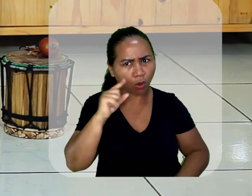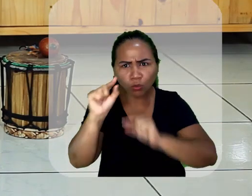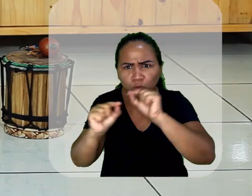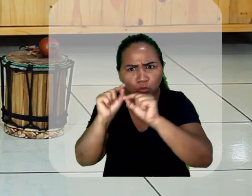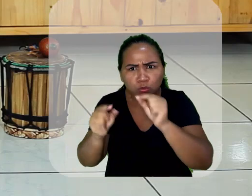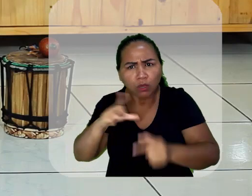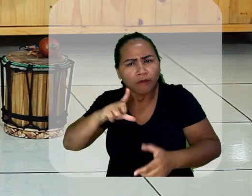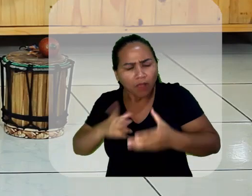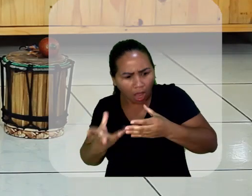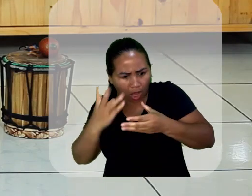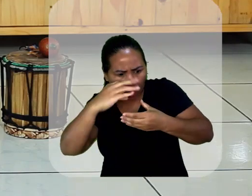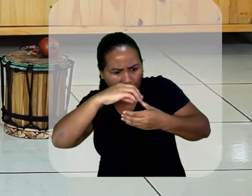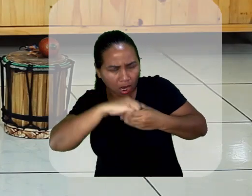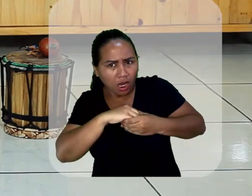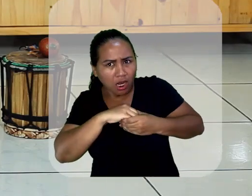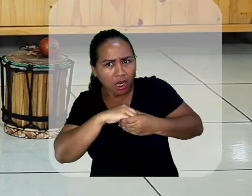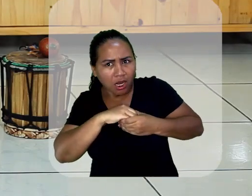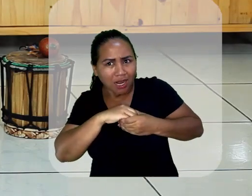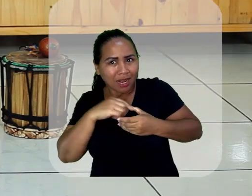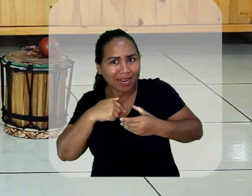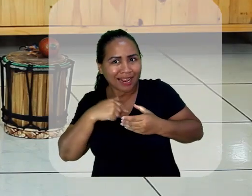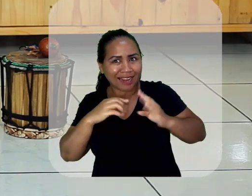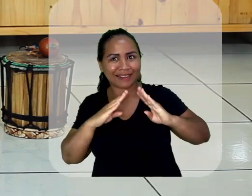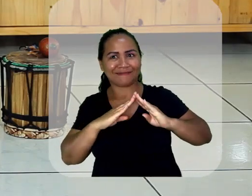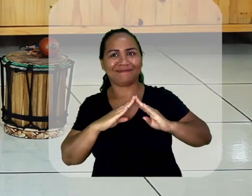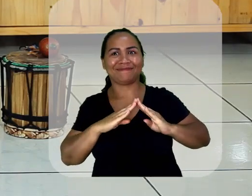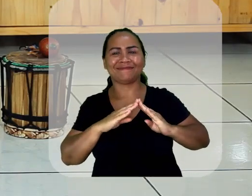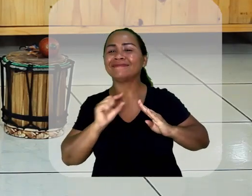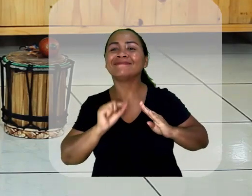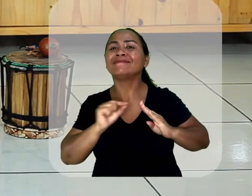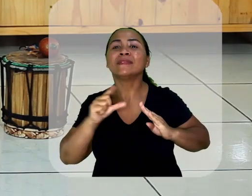O que será que tem na morada do meu ser?